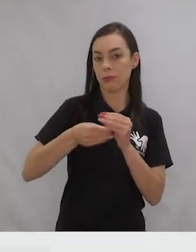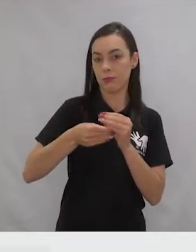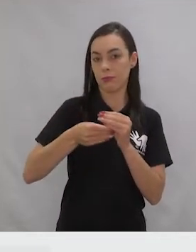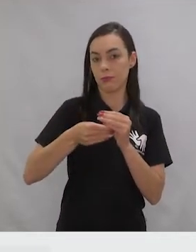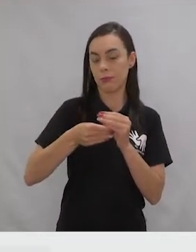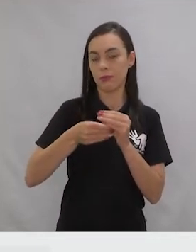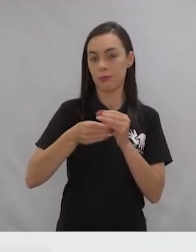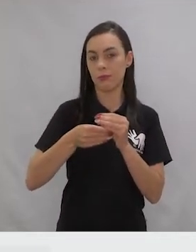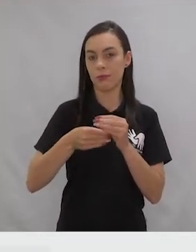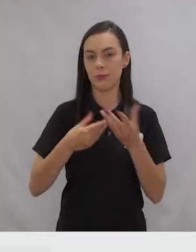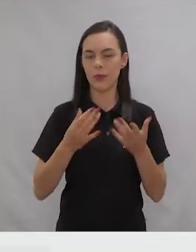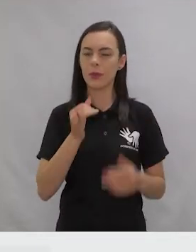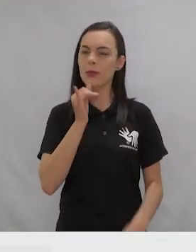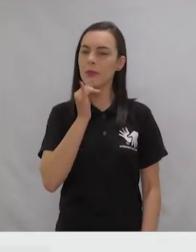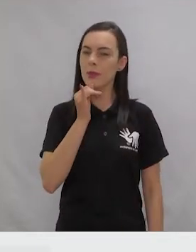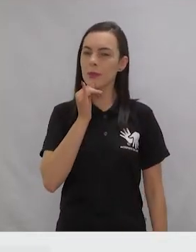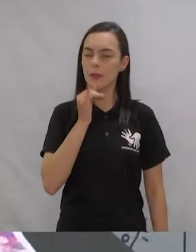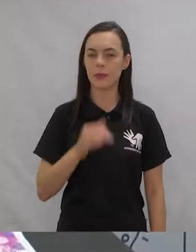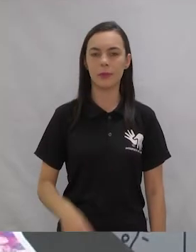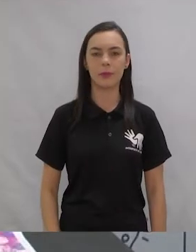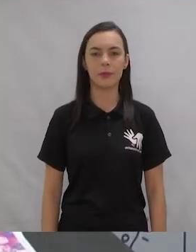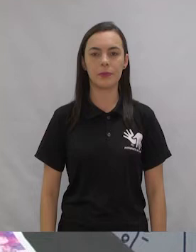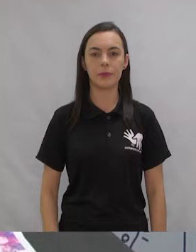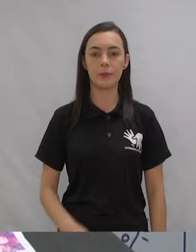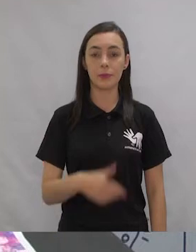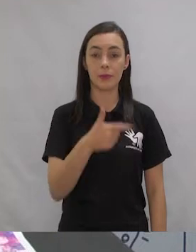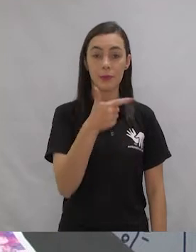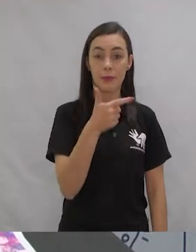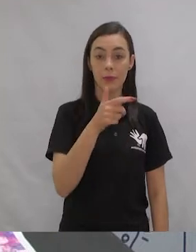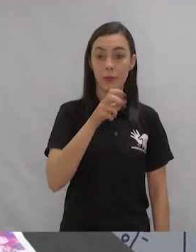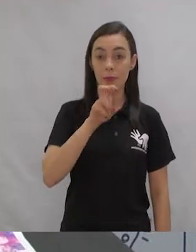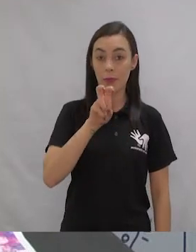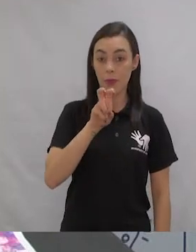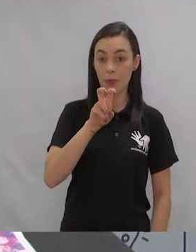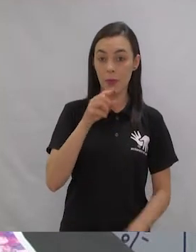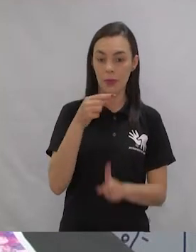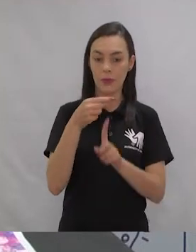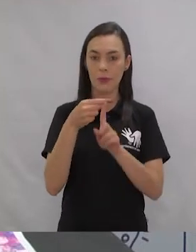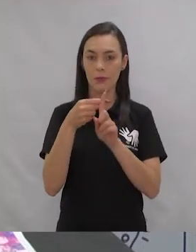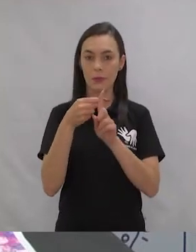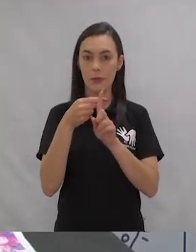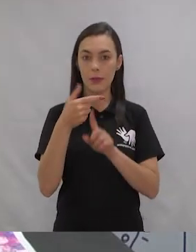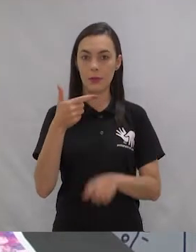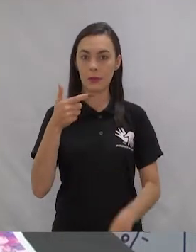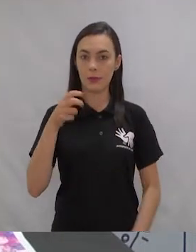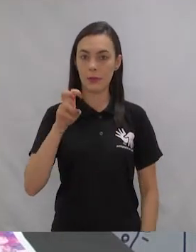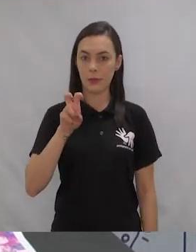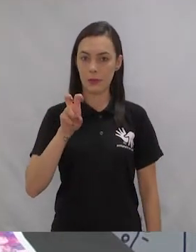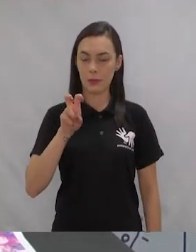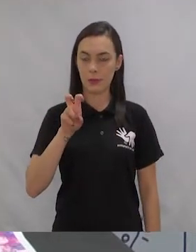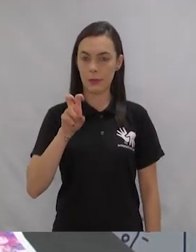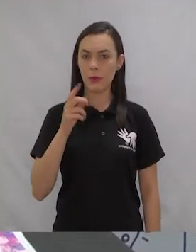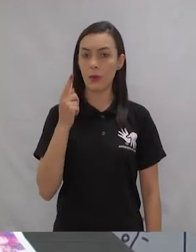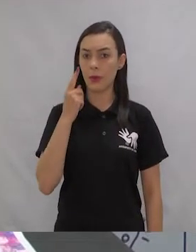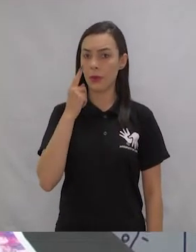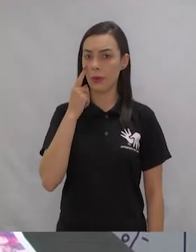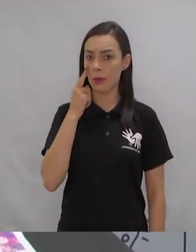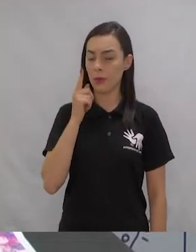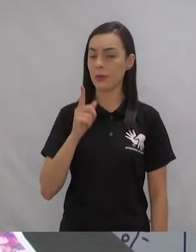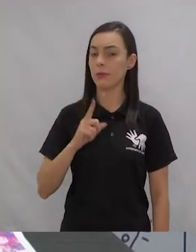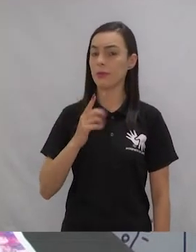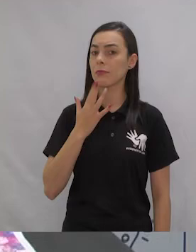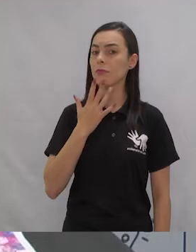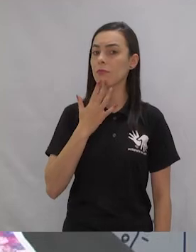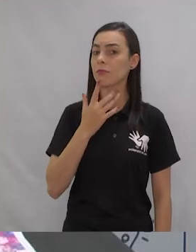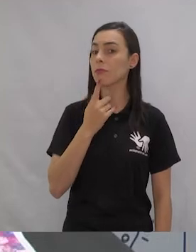acrescentar. Então, vamos ao exemplo. 25 mais 25. Olhem lá